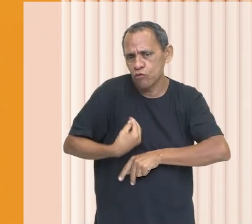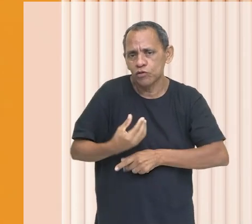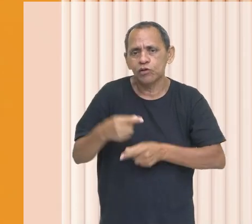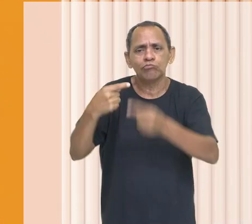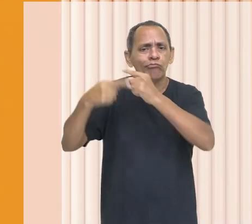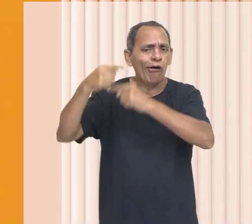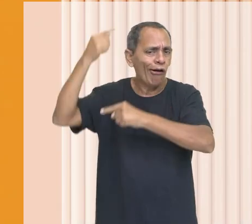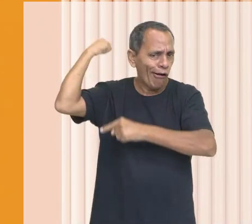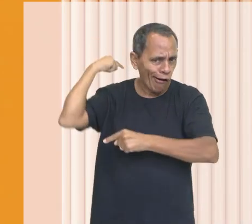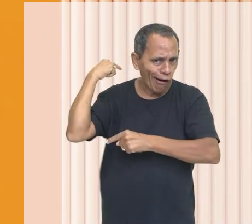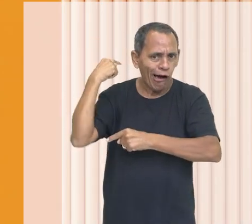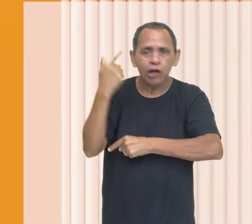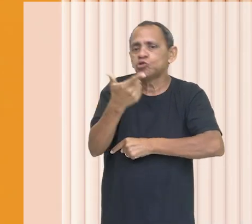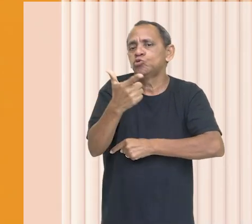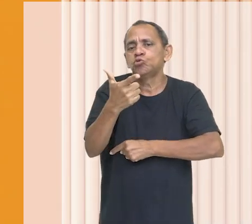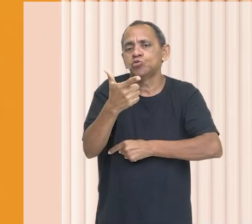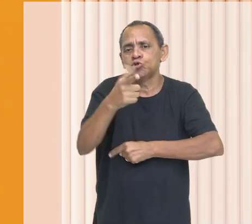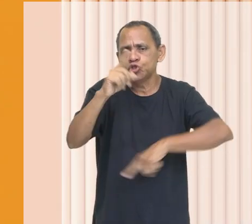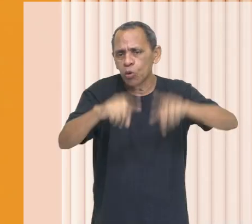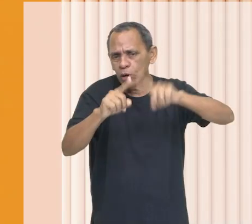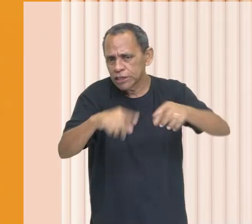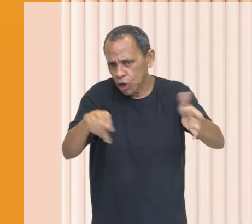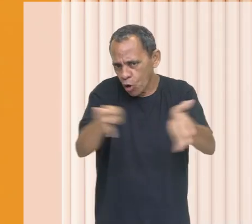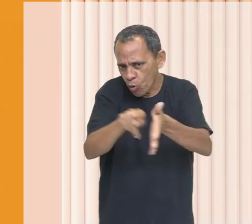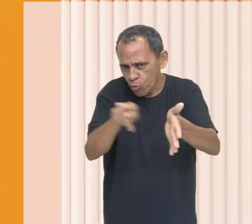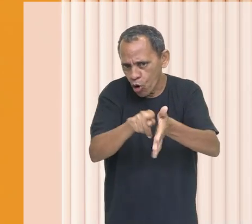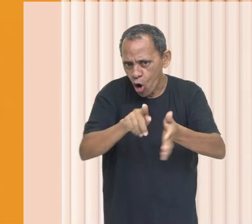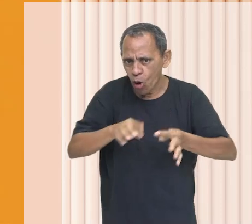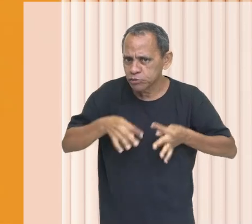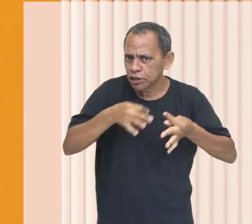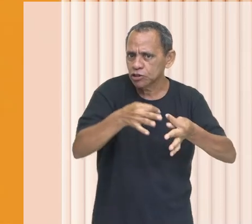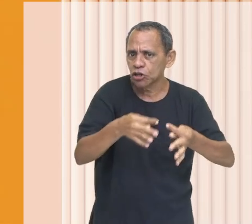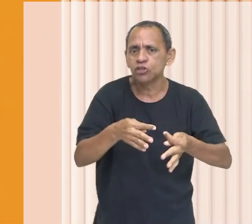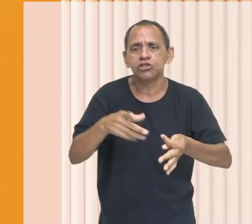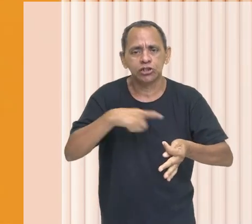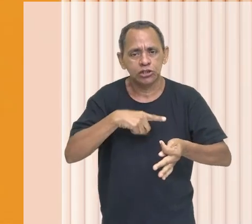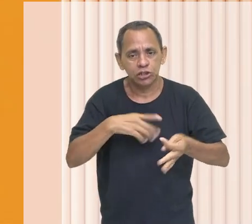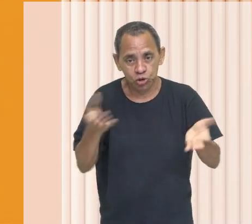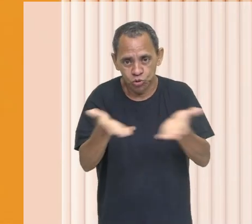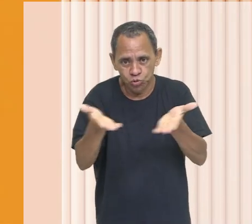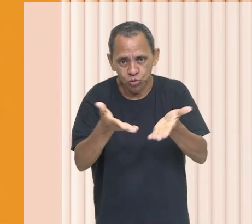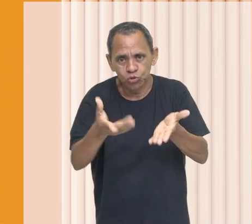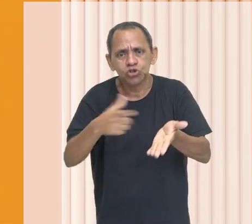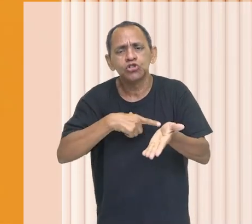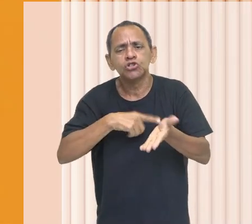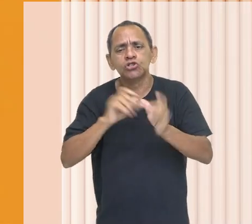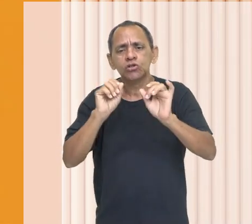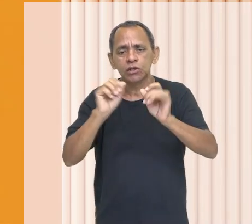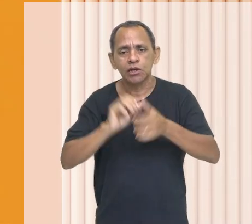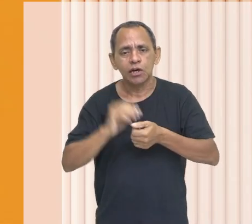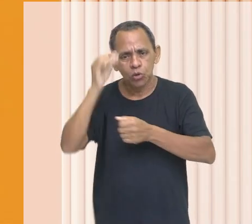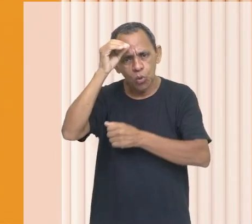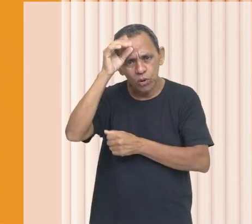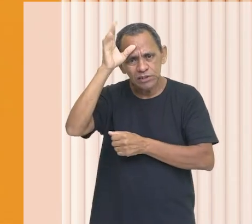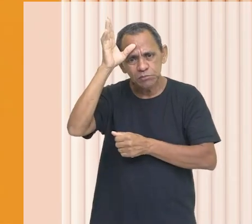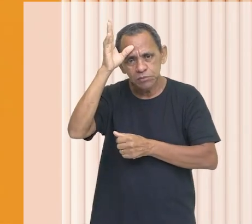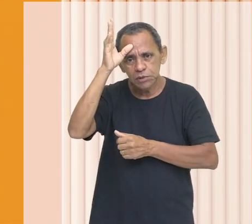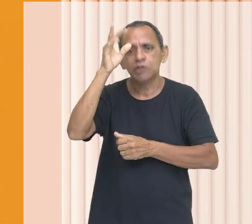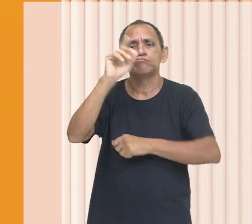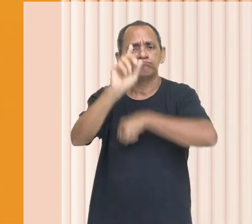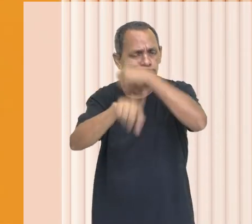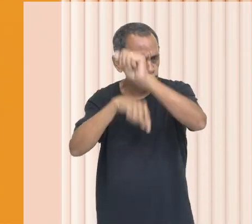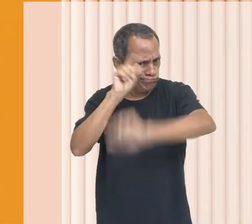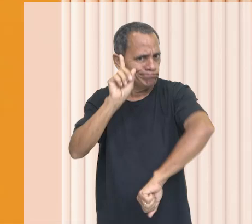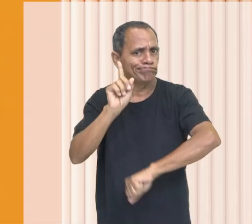que não tinha os utensílios e a tecnologia que existem hoje, possuía tanto conhecimento,